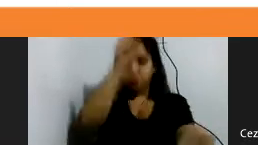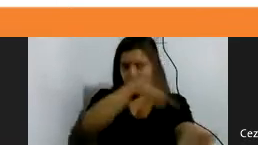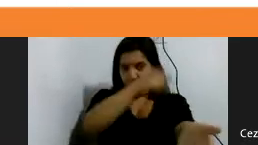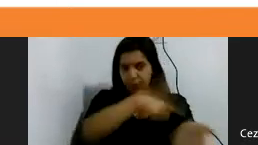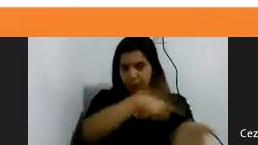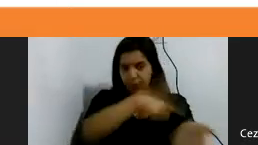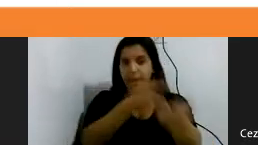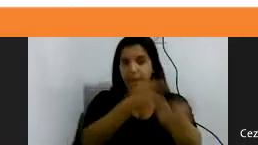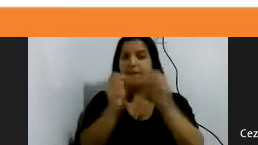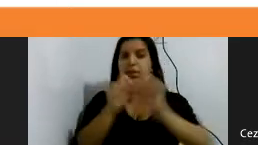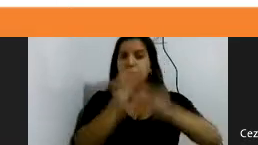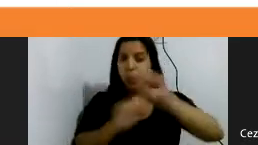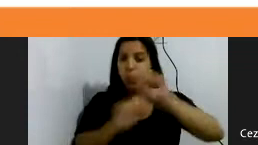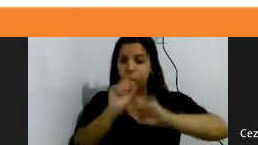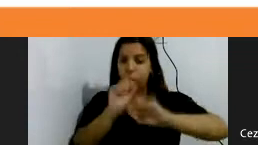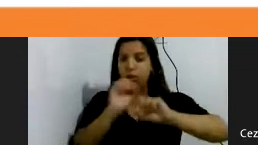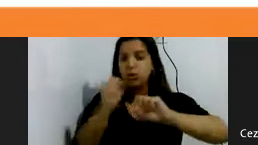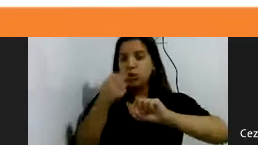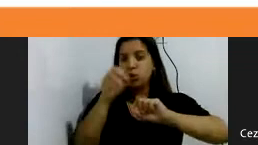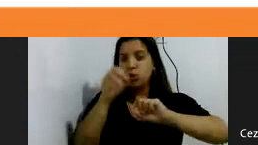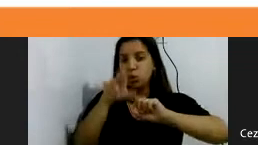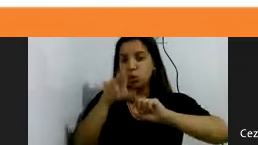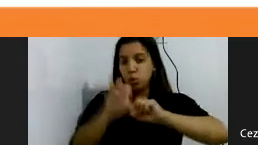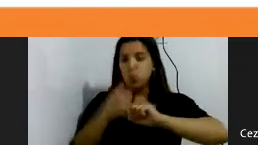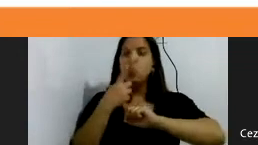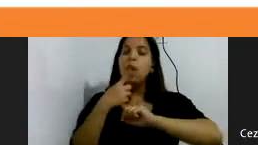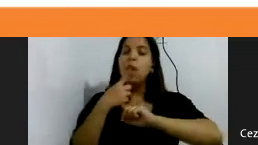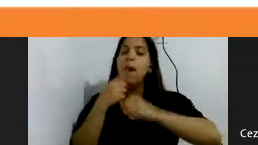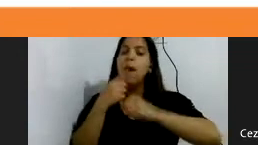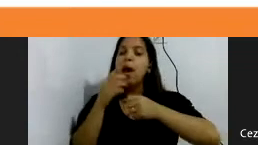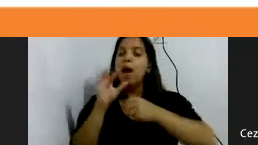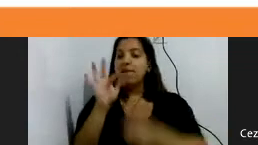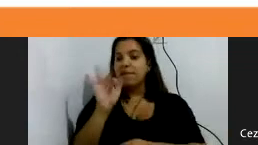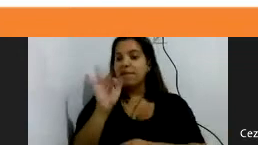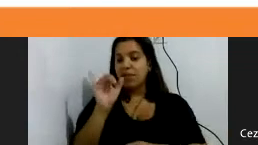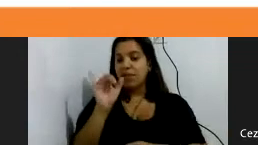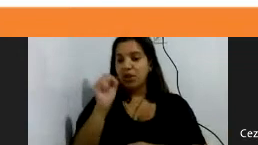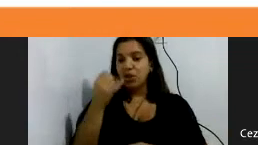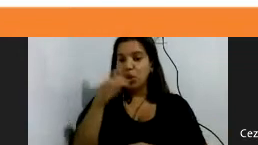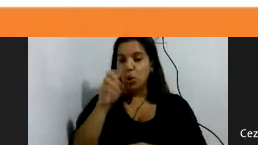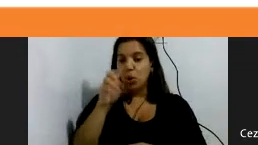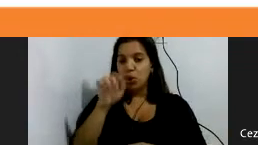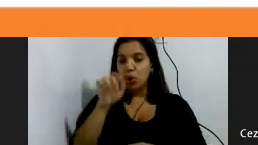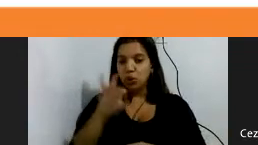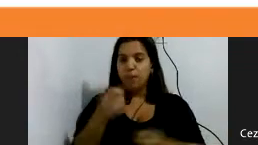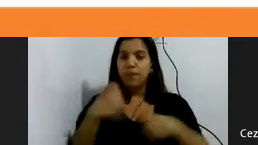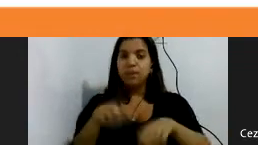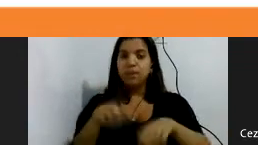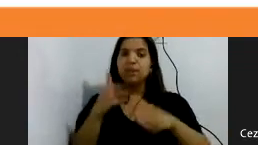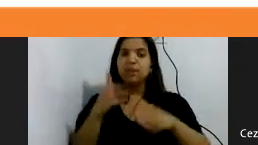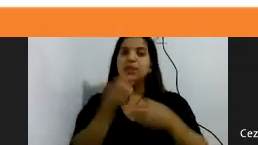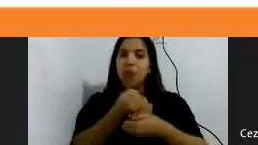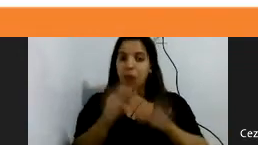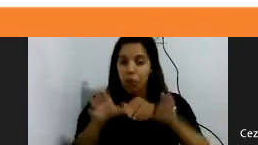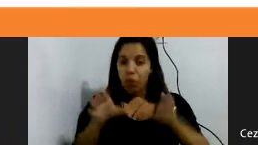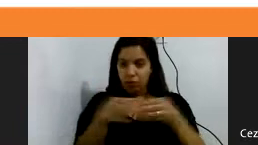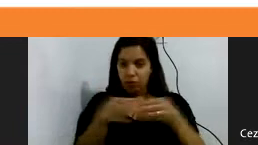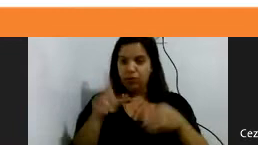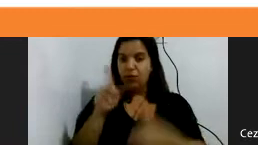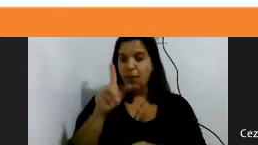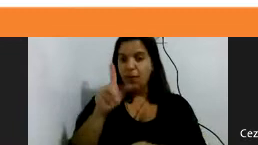vão infundir soro fisiológico. Por quê? Porque eles precisam aumentar o volume plasmático desse paciente para ele não